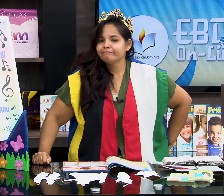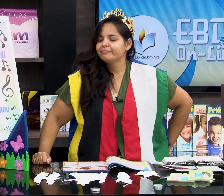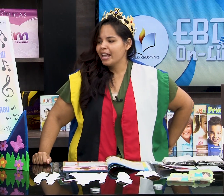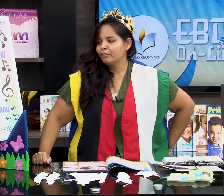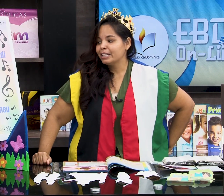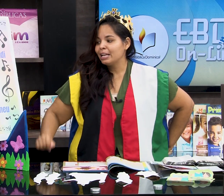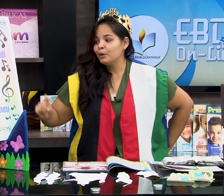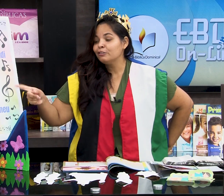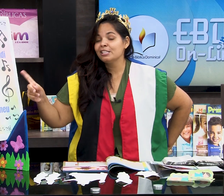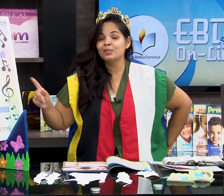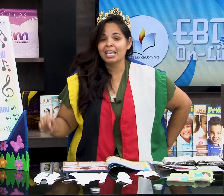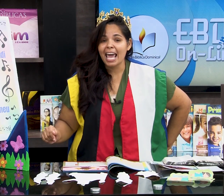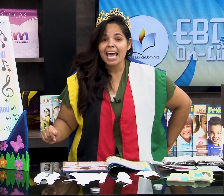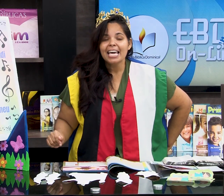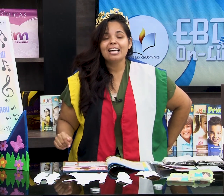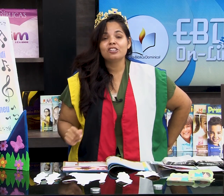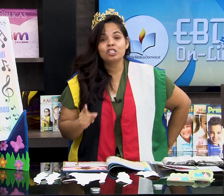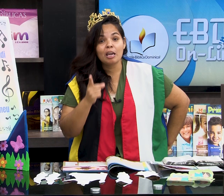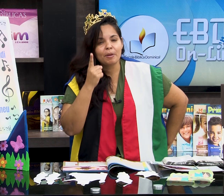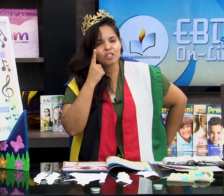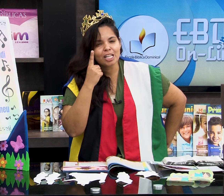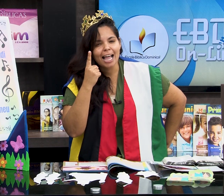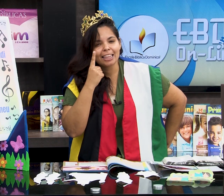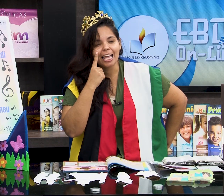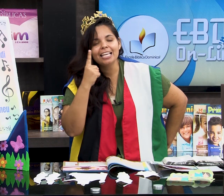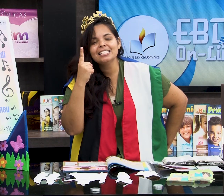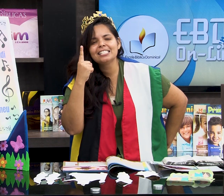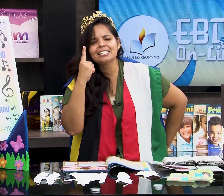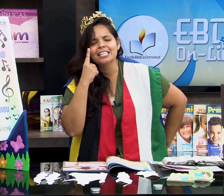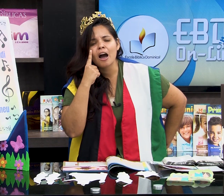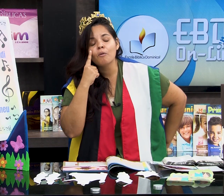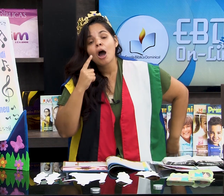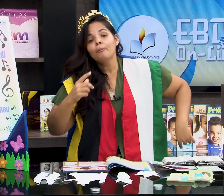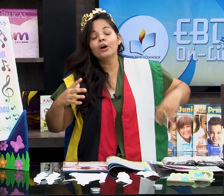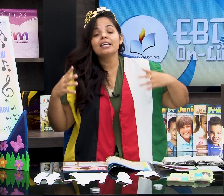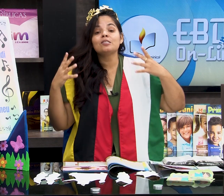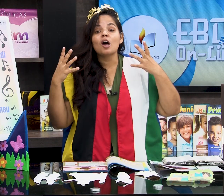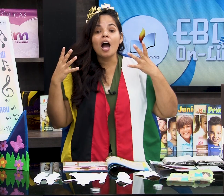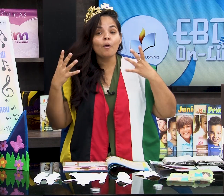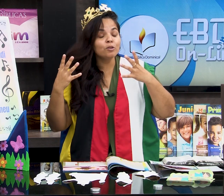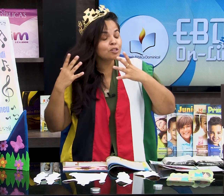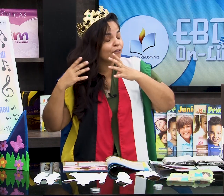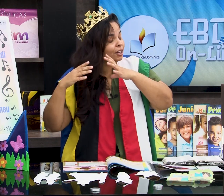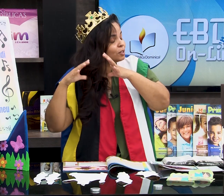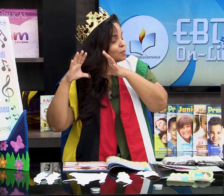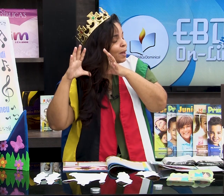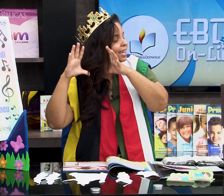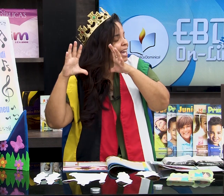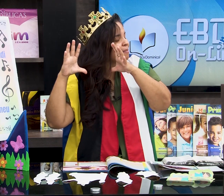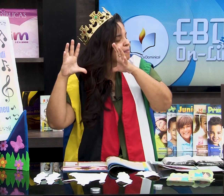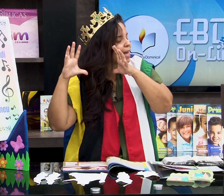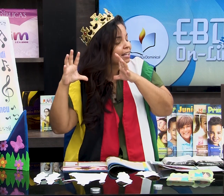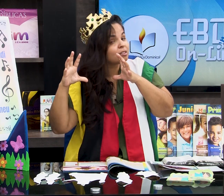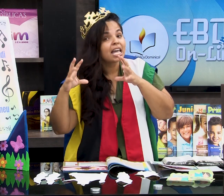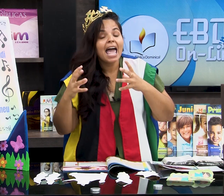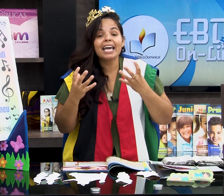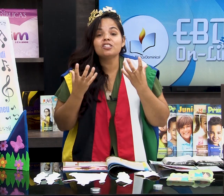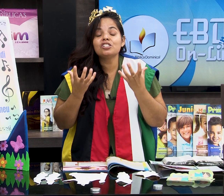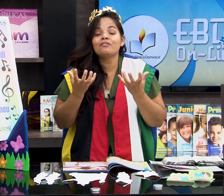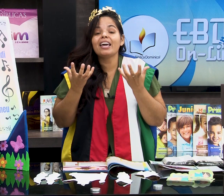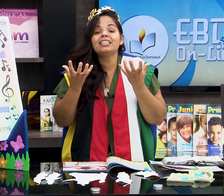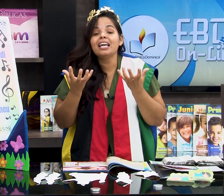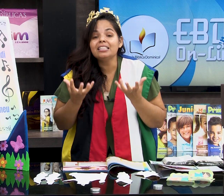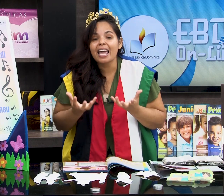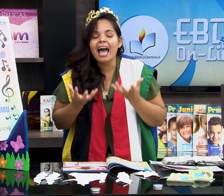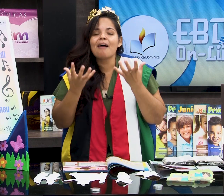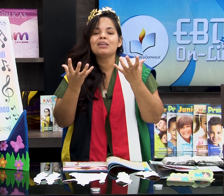distraído? Não, né? No hino diz o quê? Que a gente tem que prestar atenção, porque só com os ouvidos bem abertos é que a